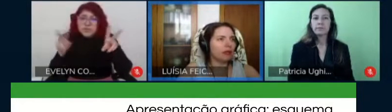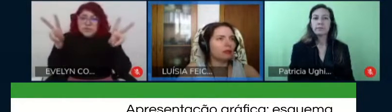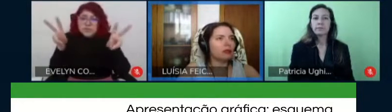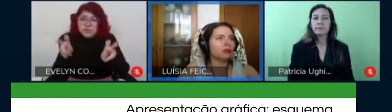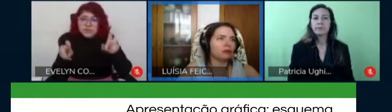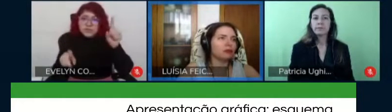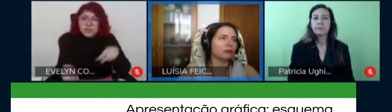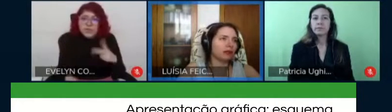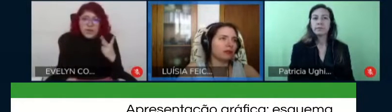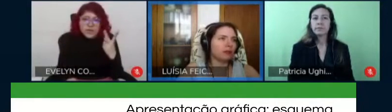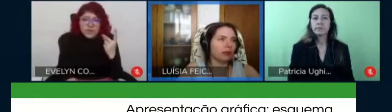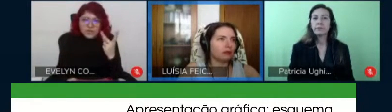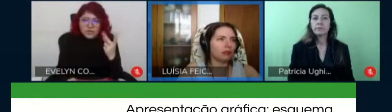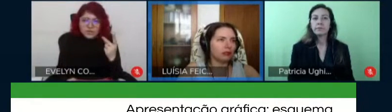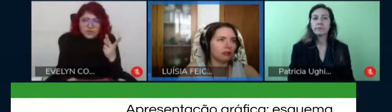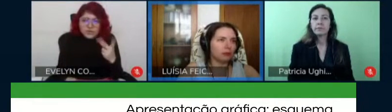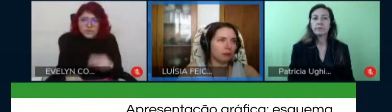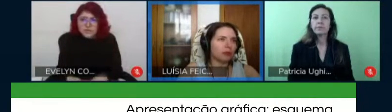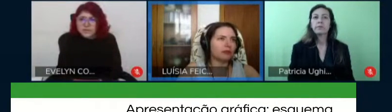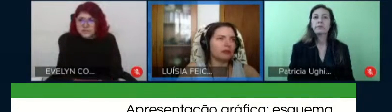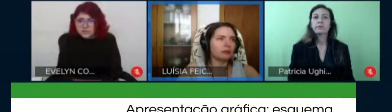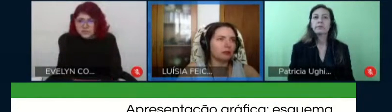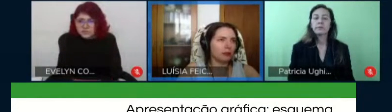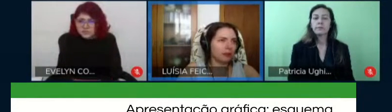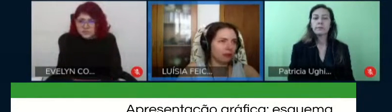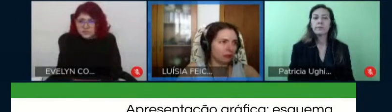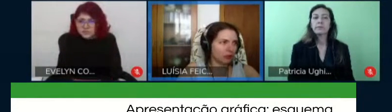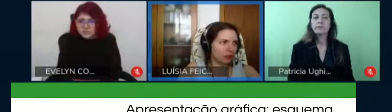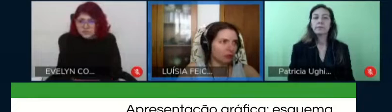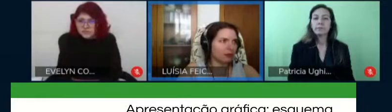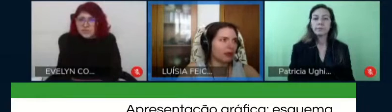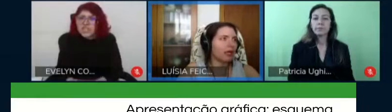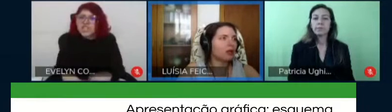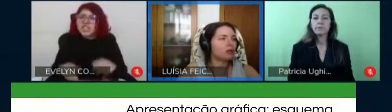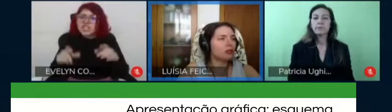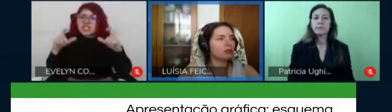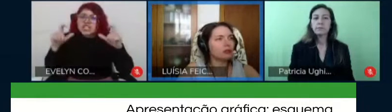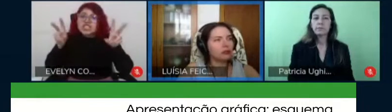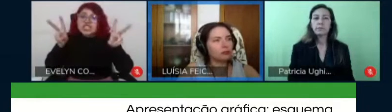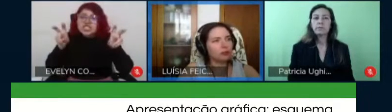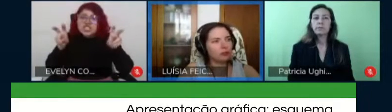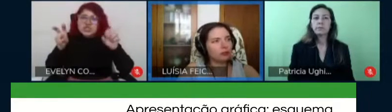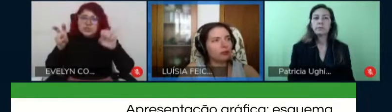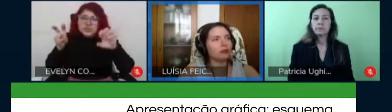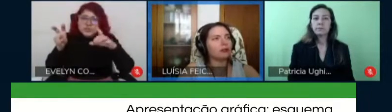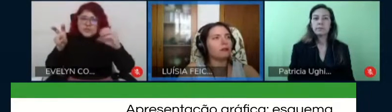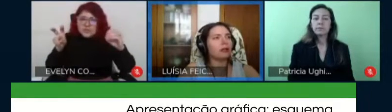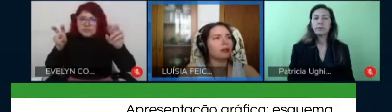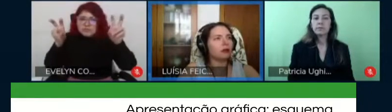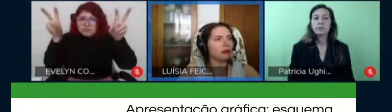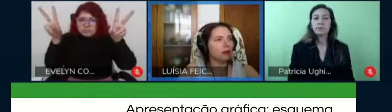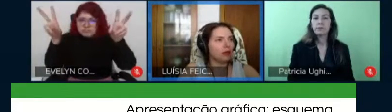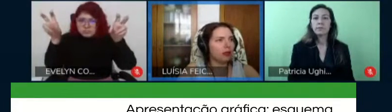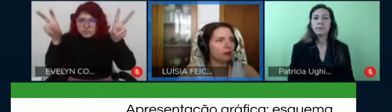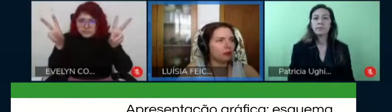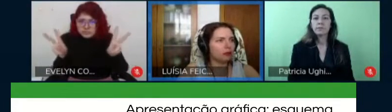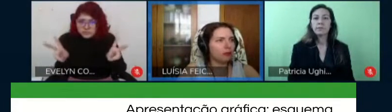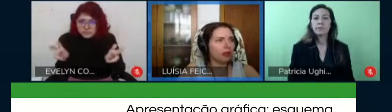é 1,5, com um espaço e meio antes e depois, o tamanho da fonte é 12. O título das subseções,